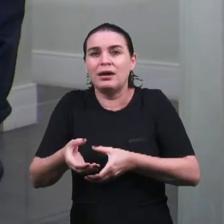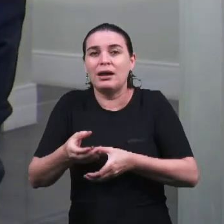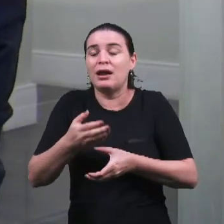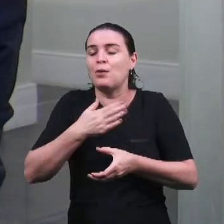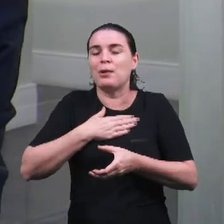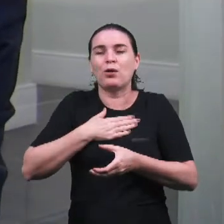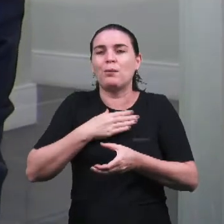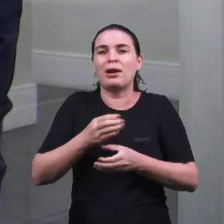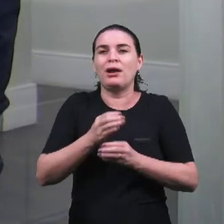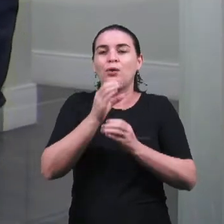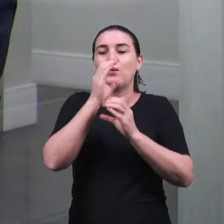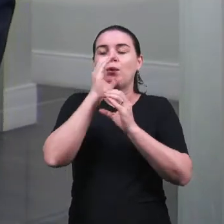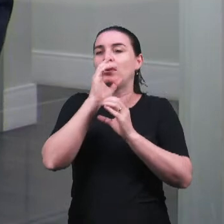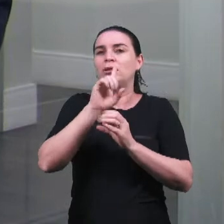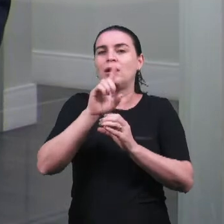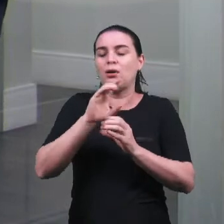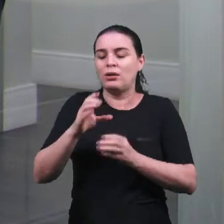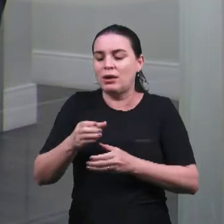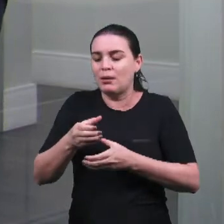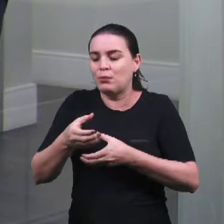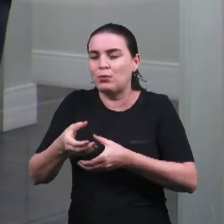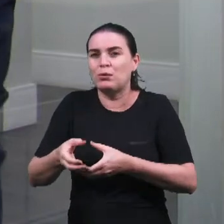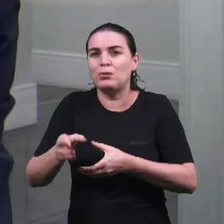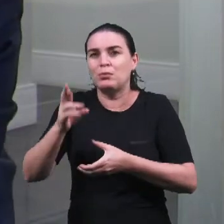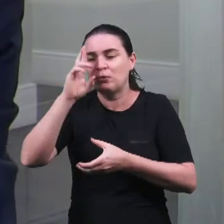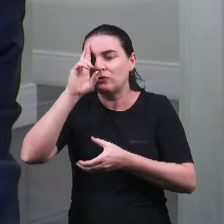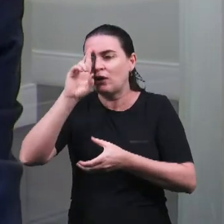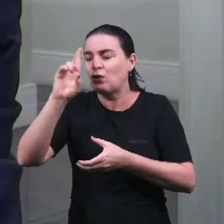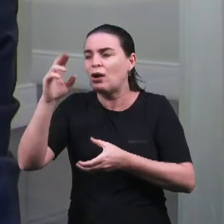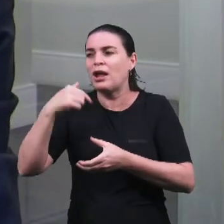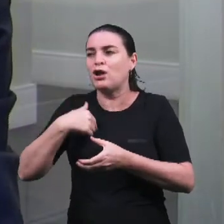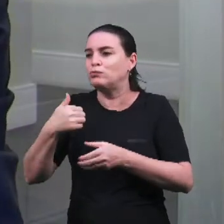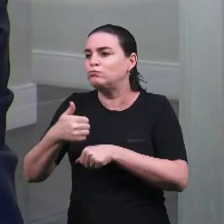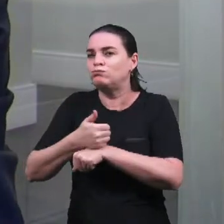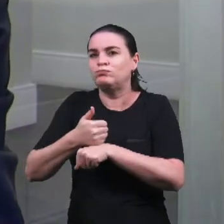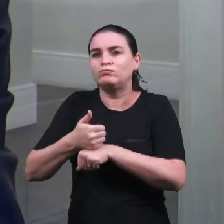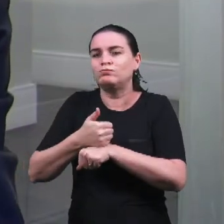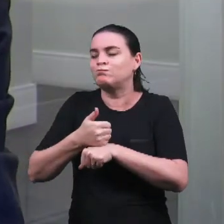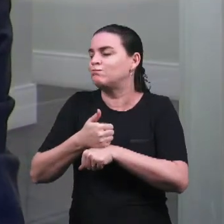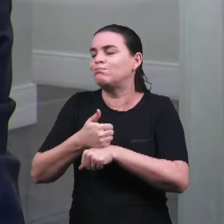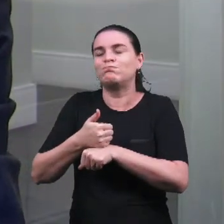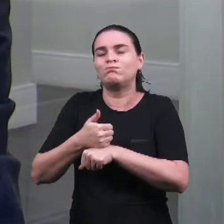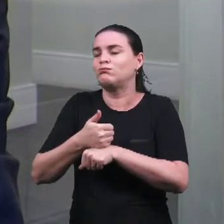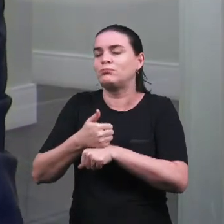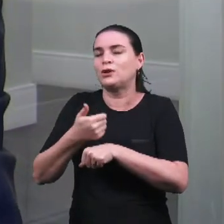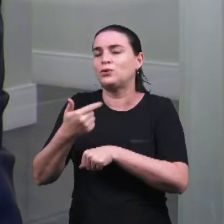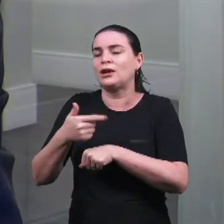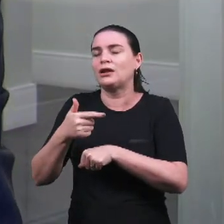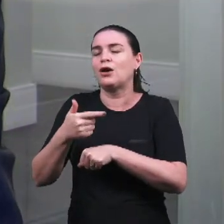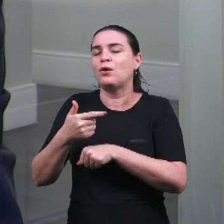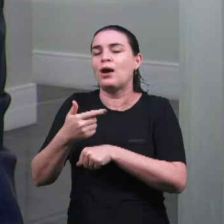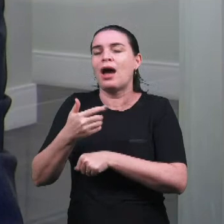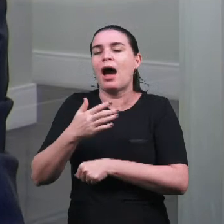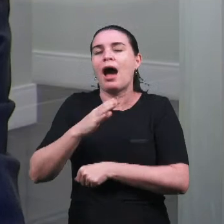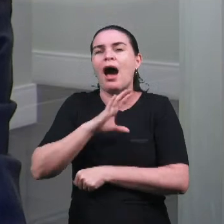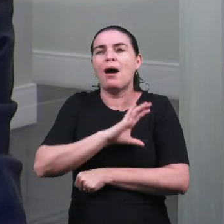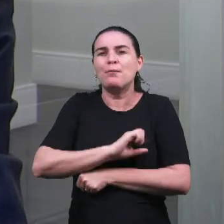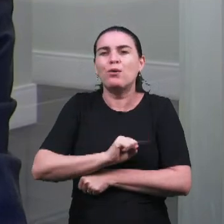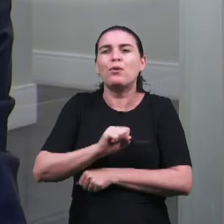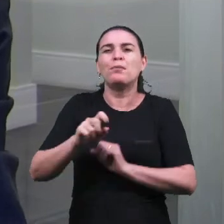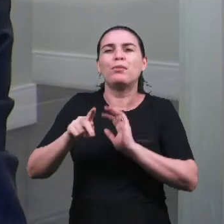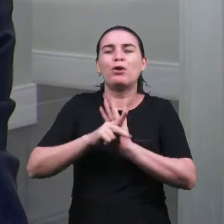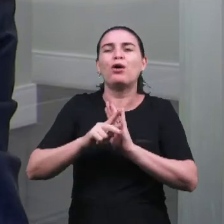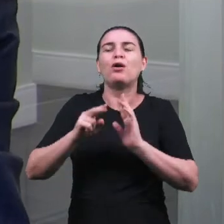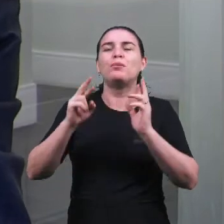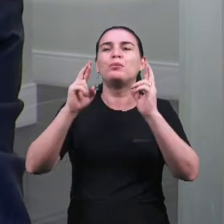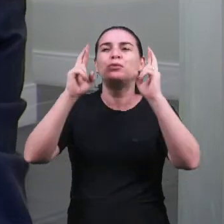para ele. Ele derramou diante do Senhor, que eu não sou digno. Então, todo esse amor que vem do rebanho, esse amor que vem das ovelhas, nós